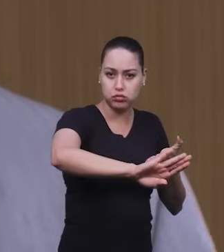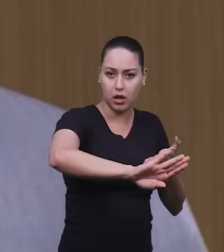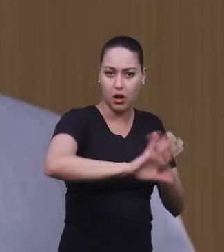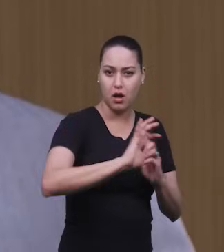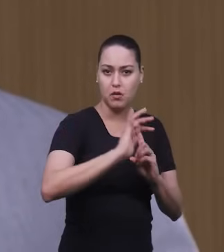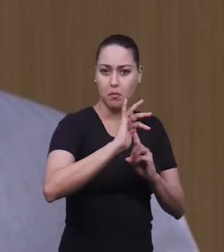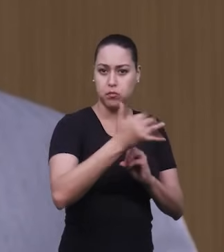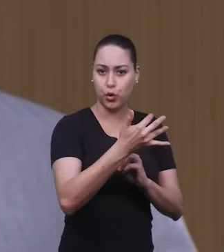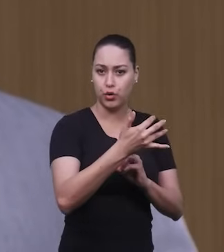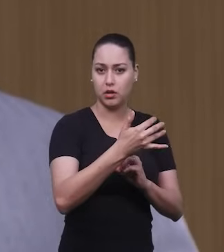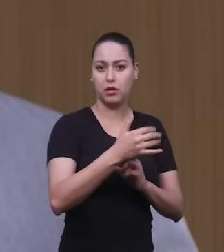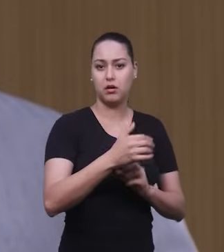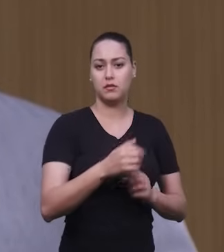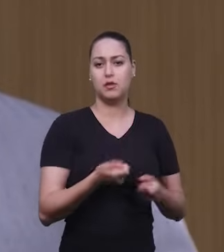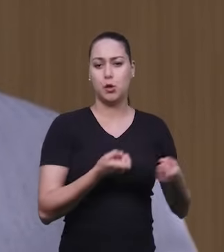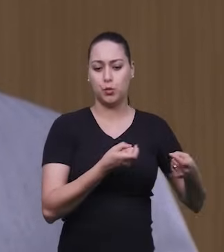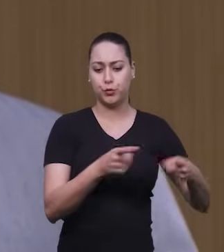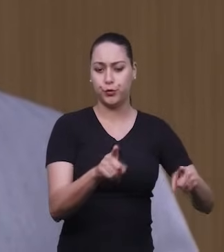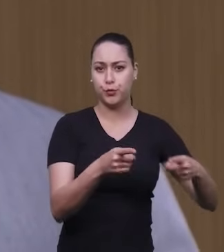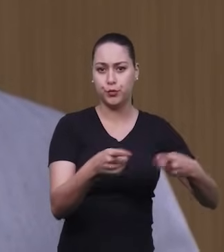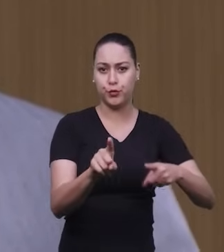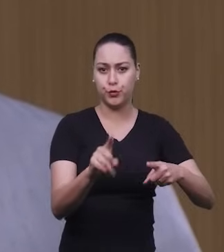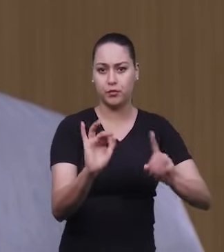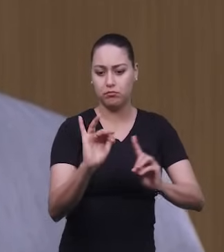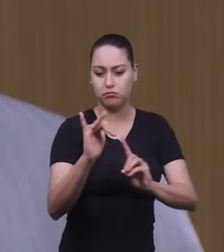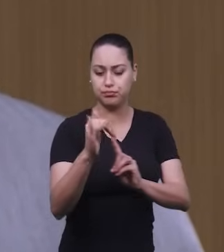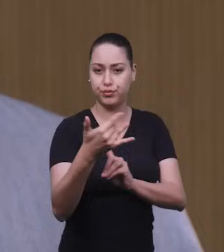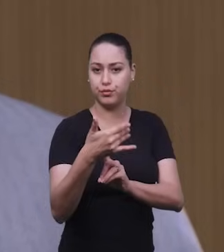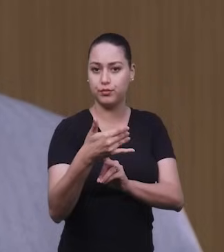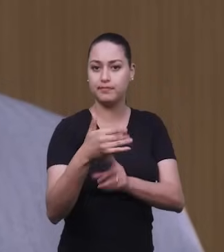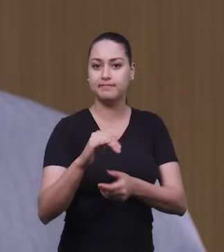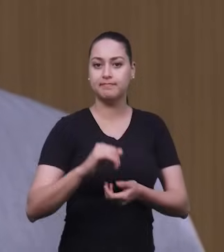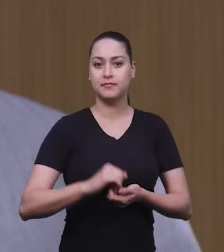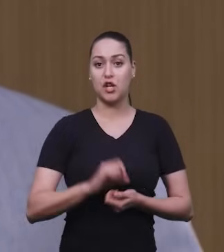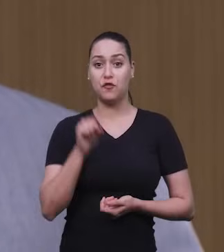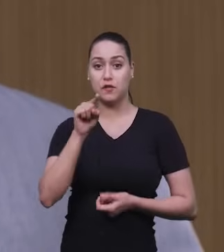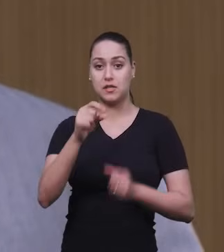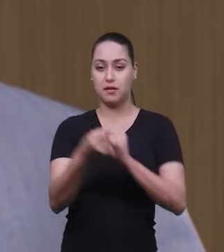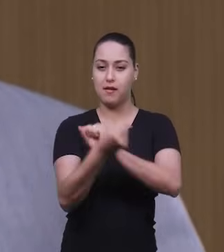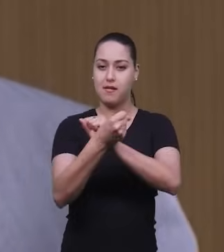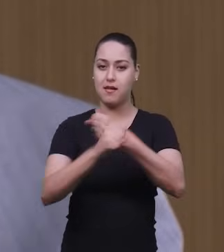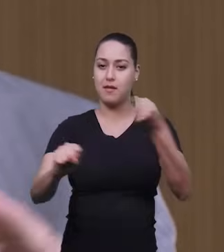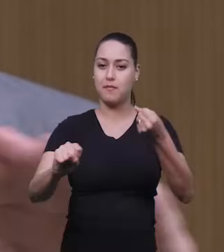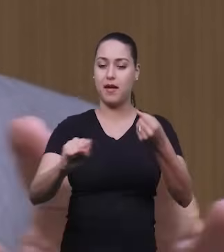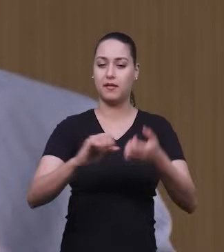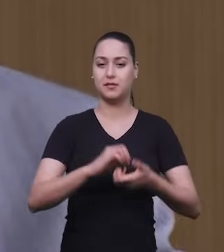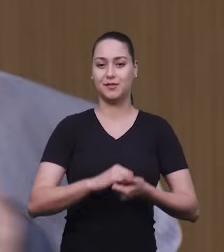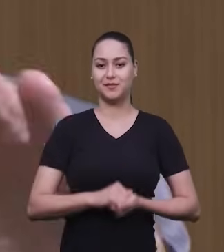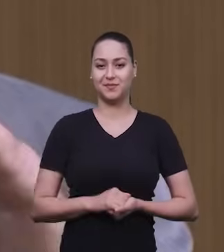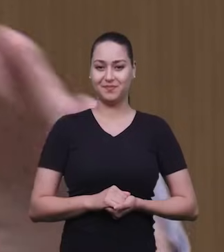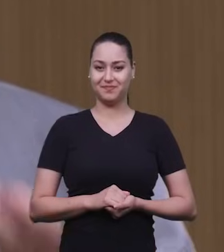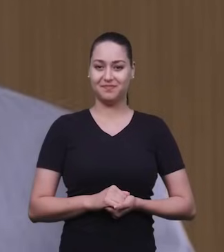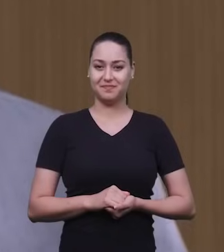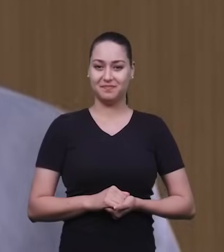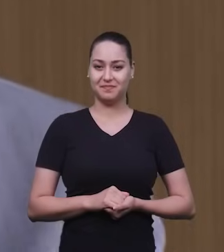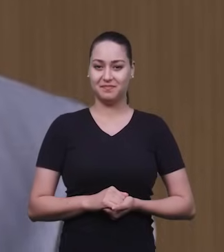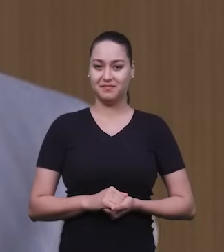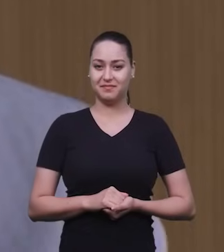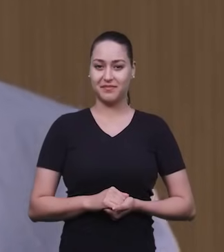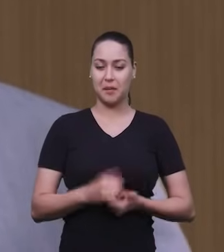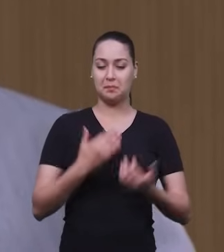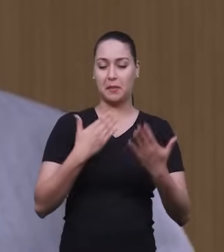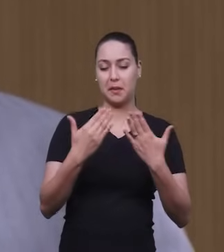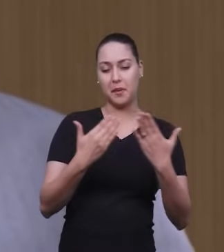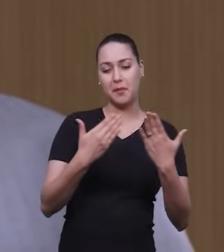de morte que está falando em você. E você está liberto. E mais alguma conversa,